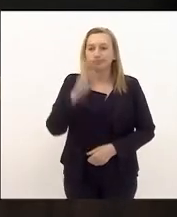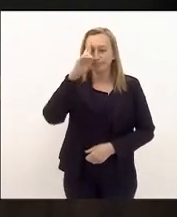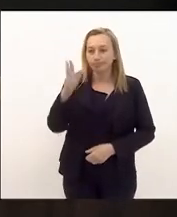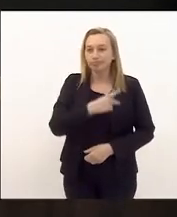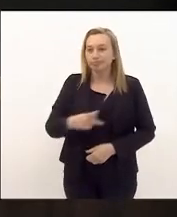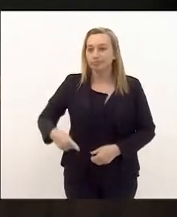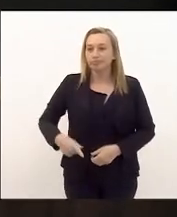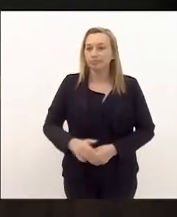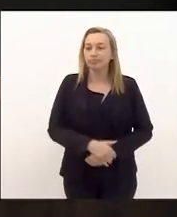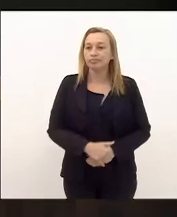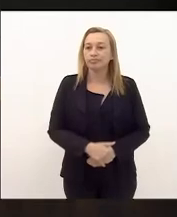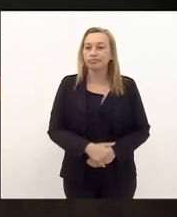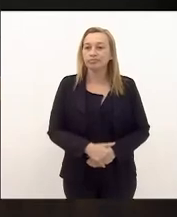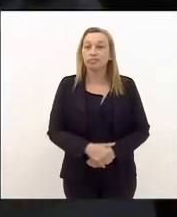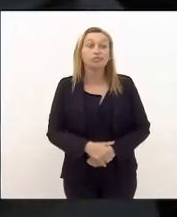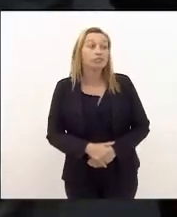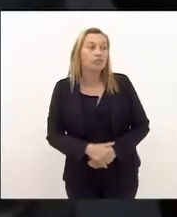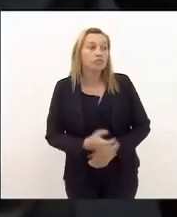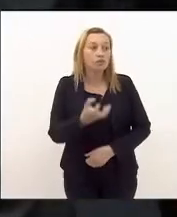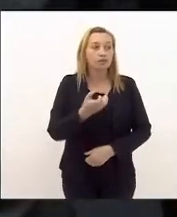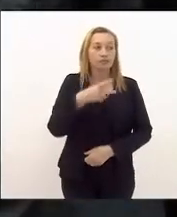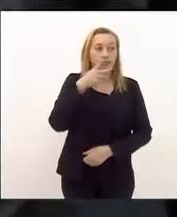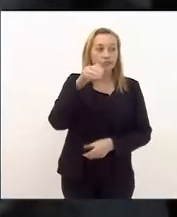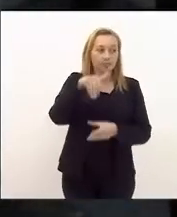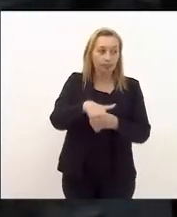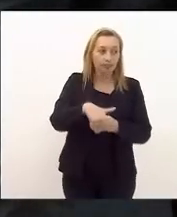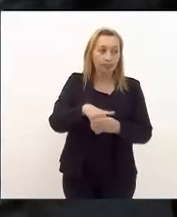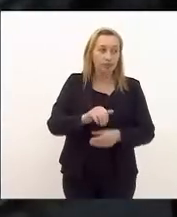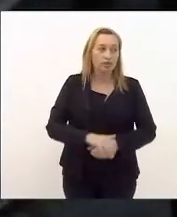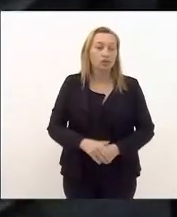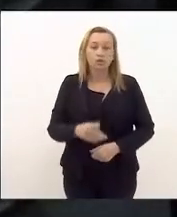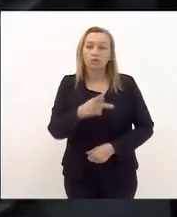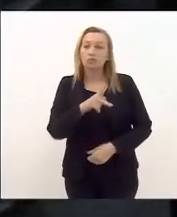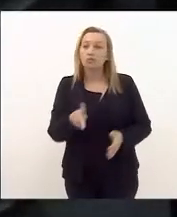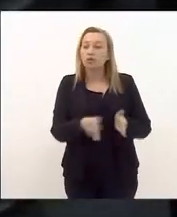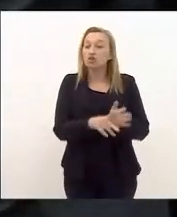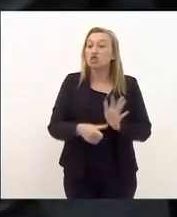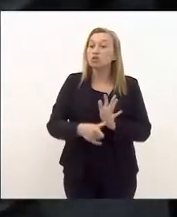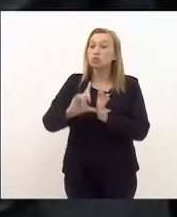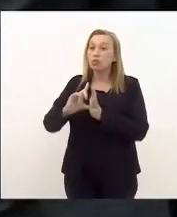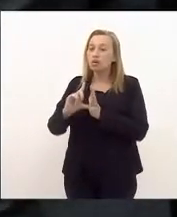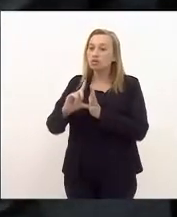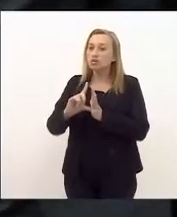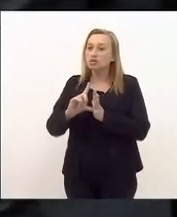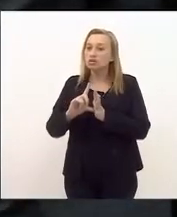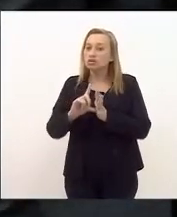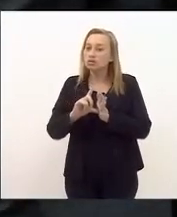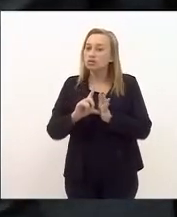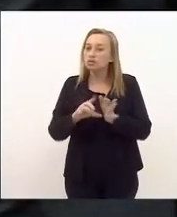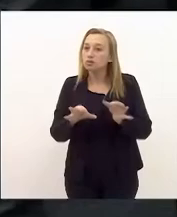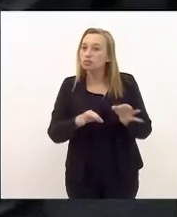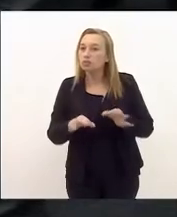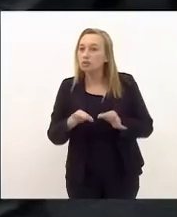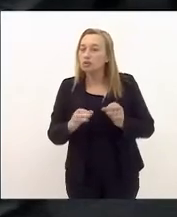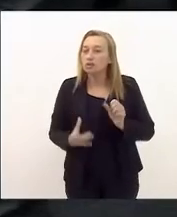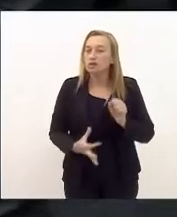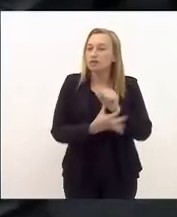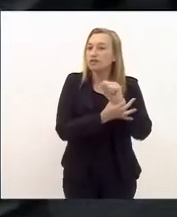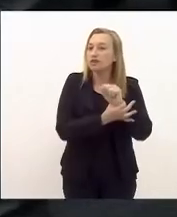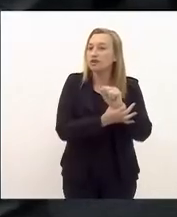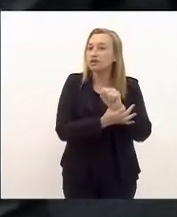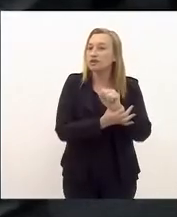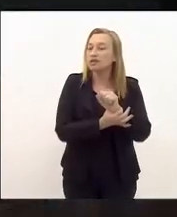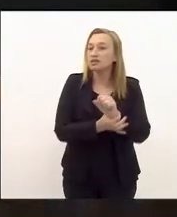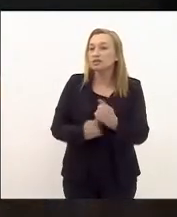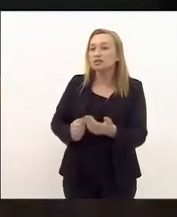presidente, eu queria declarar voto ao projeto anterior do programa de defesa do